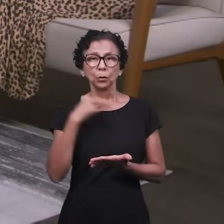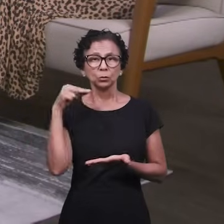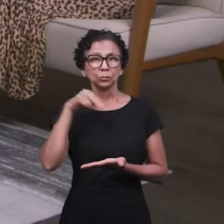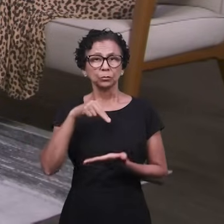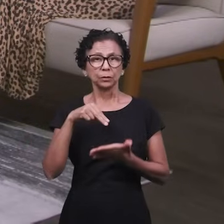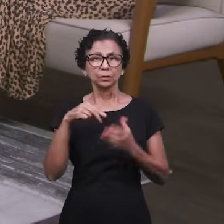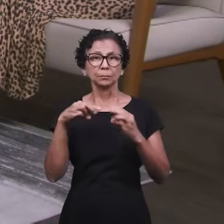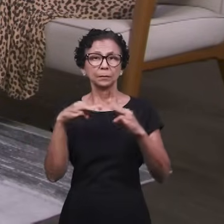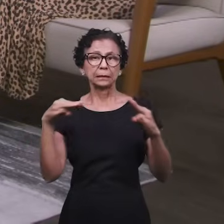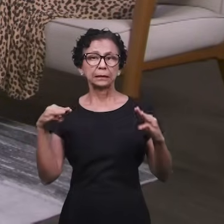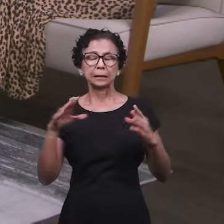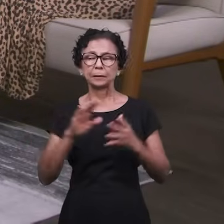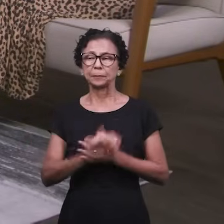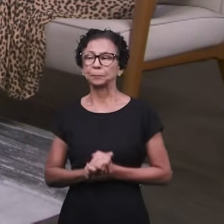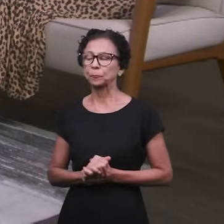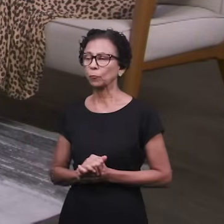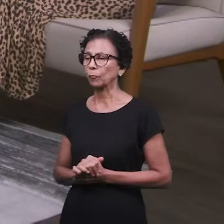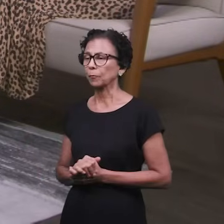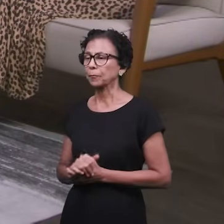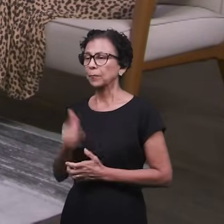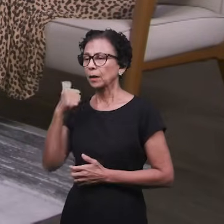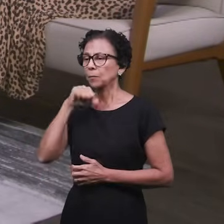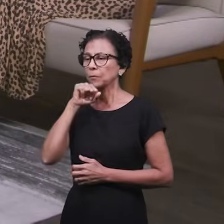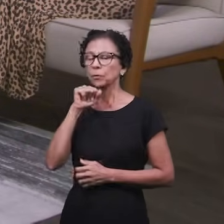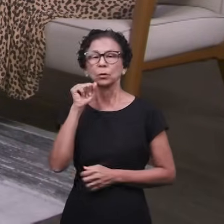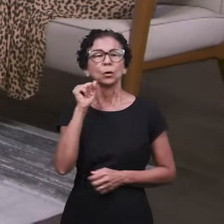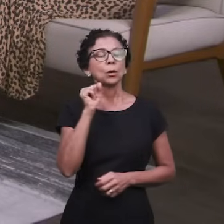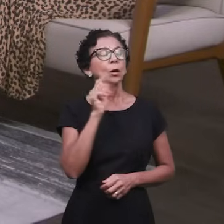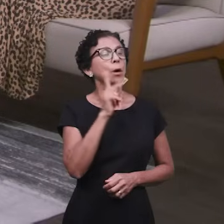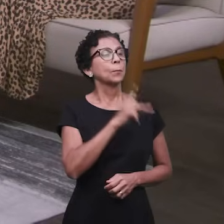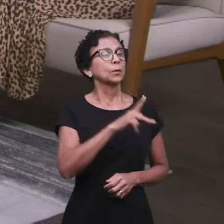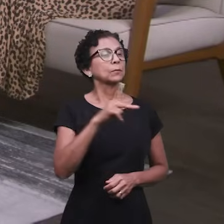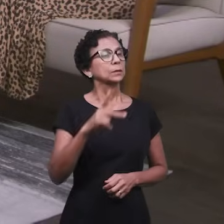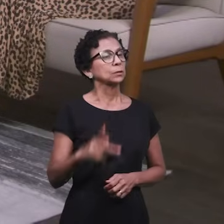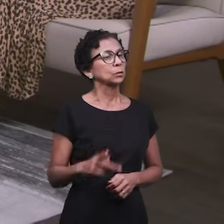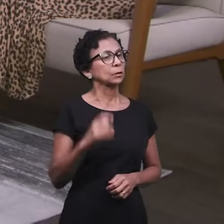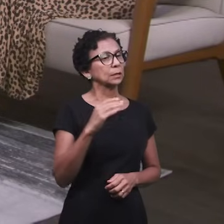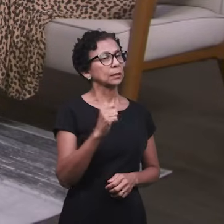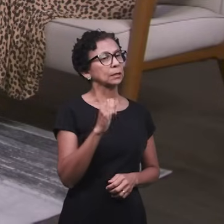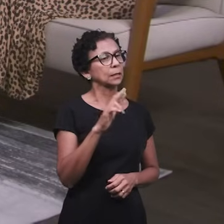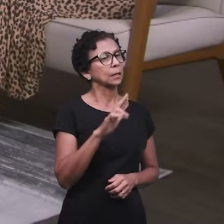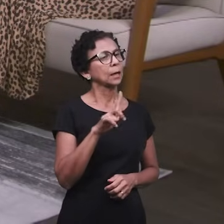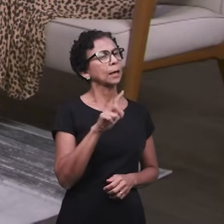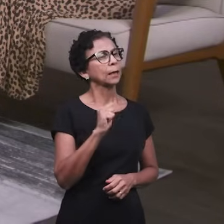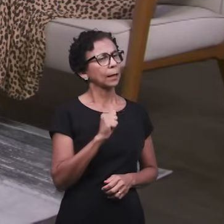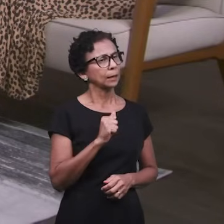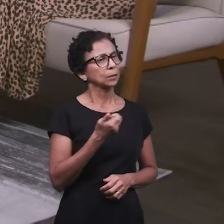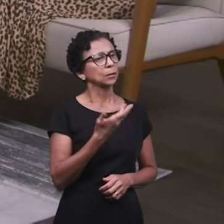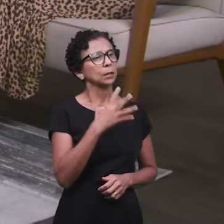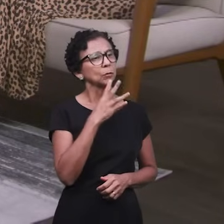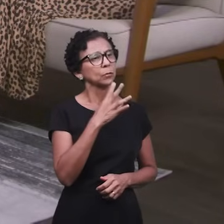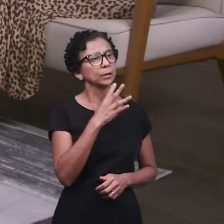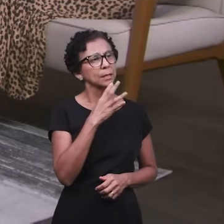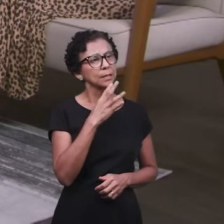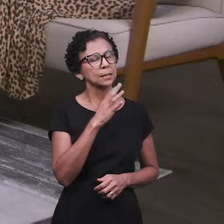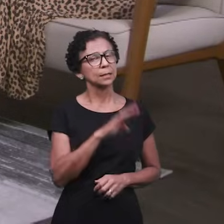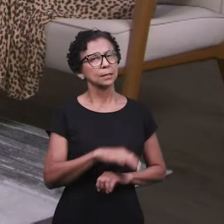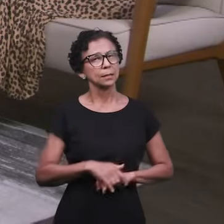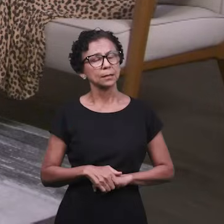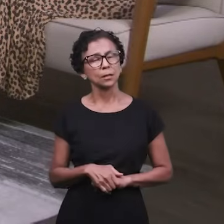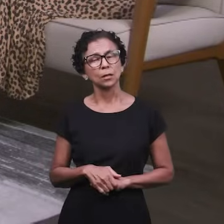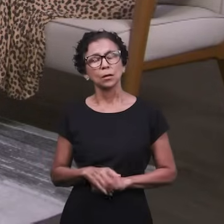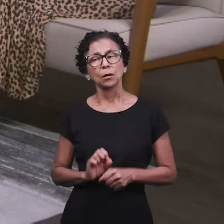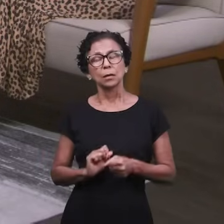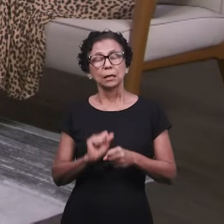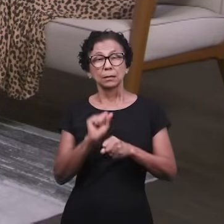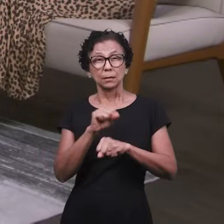ela falou assim, professora Carla, quero te conhecer. Aí me deu um abraço. Ela falou assim, professora, a aula